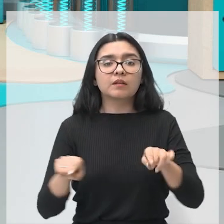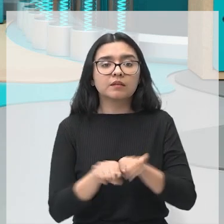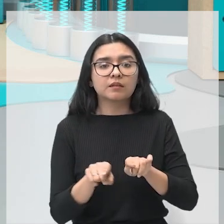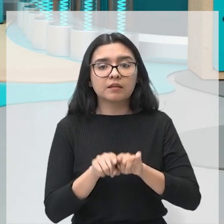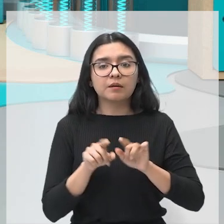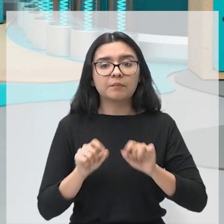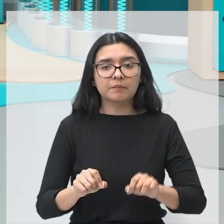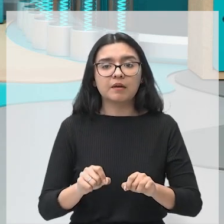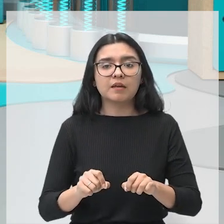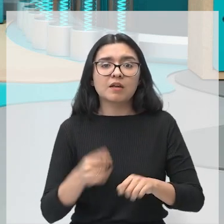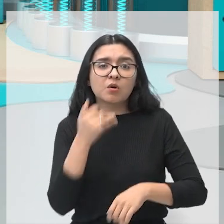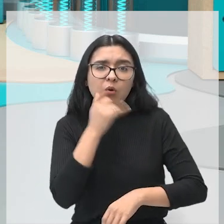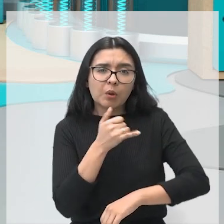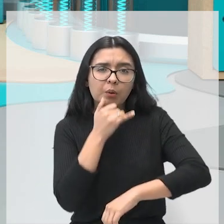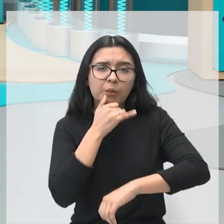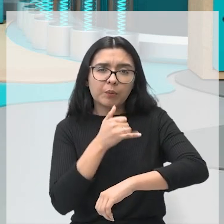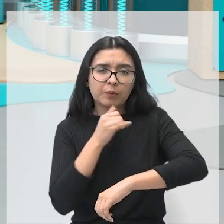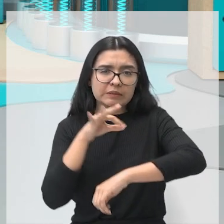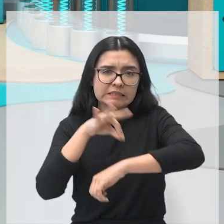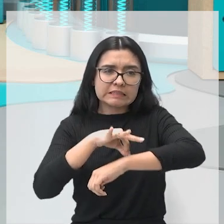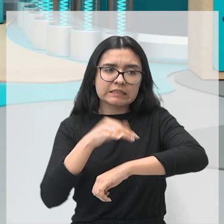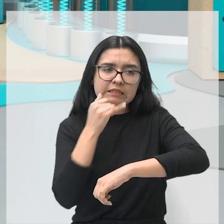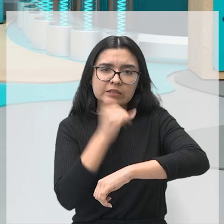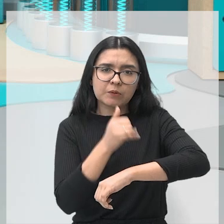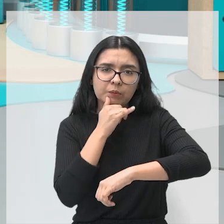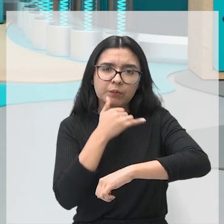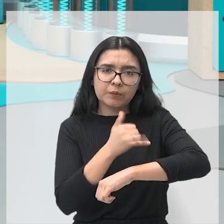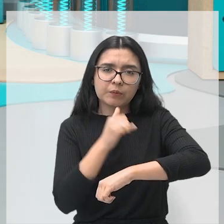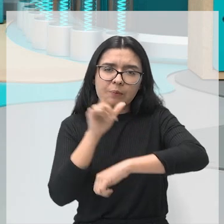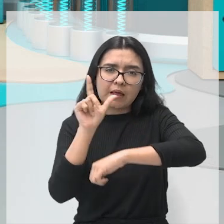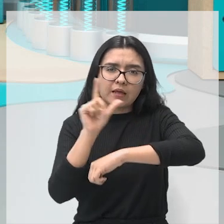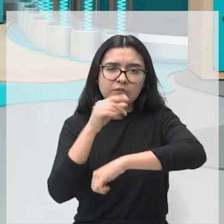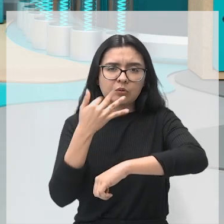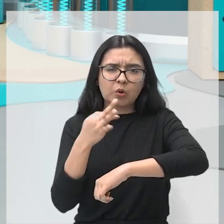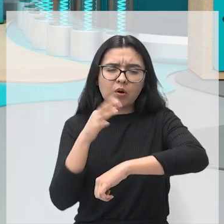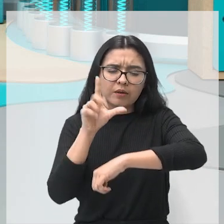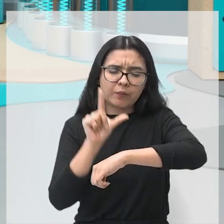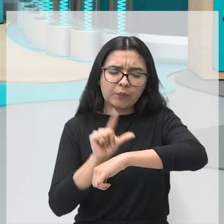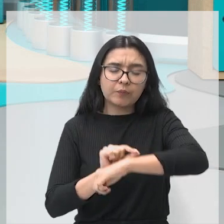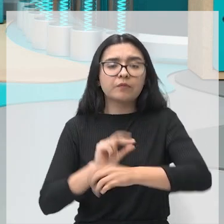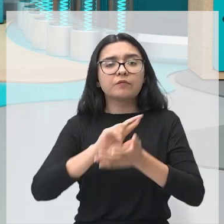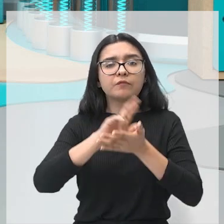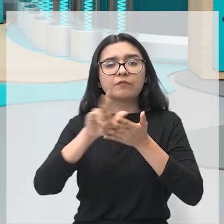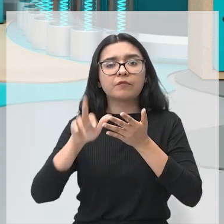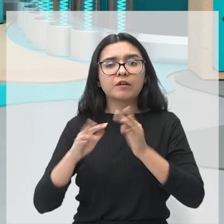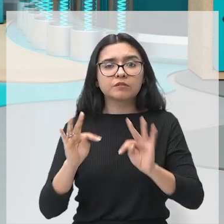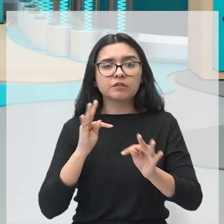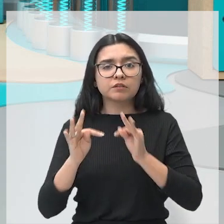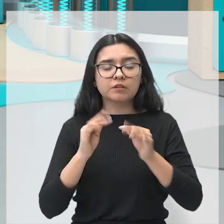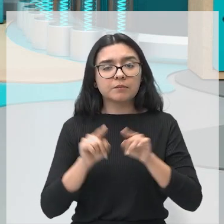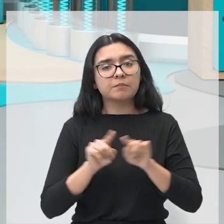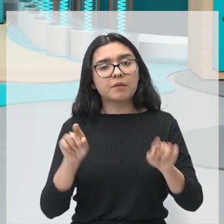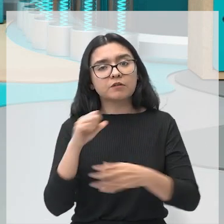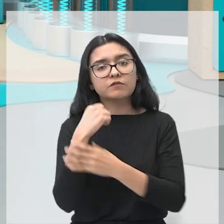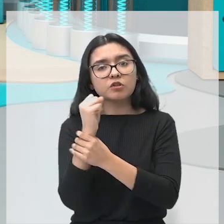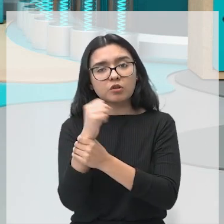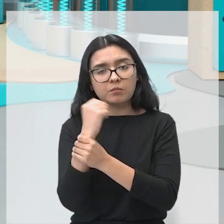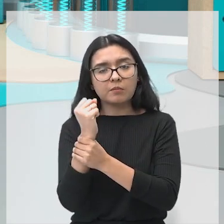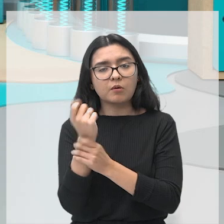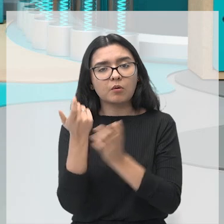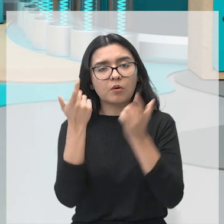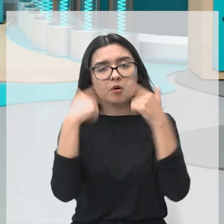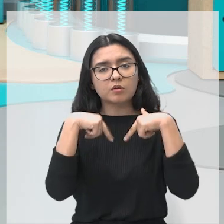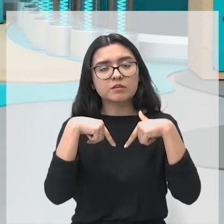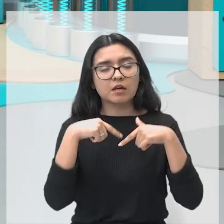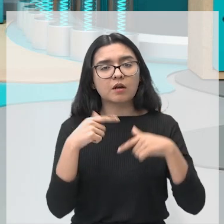uns microchoques ali na perna, a fim de aliviar essa fadiga. São diversos tratamentos, mas com poucas sessões de fisioterapia, a gente